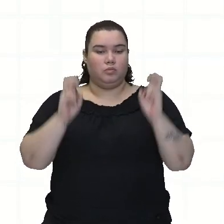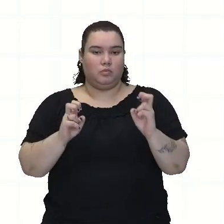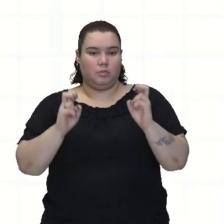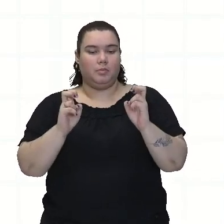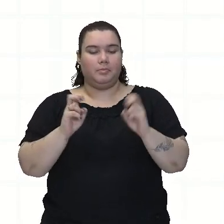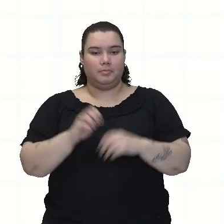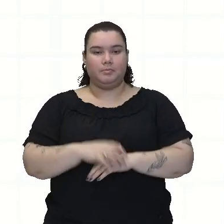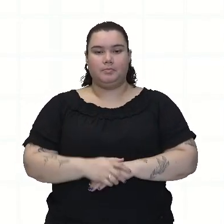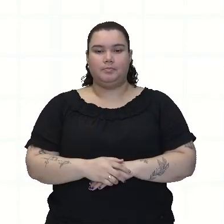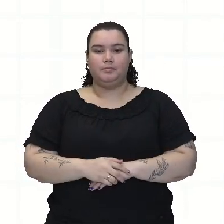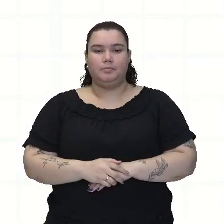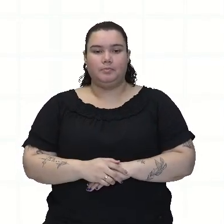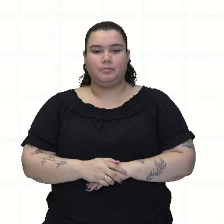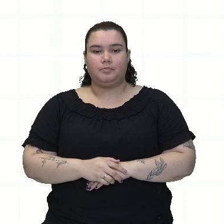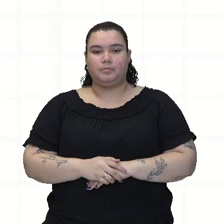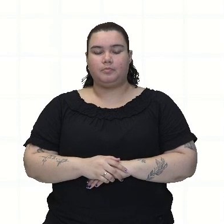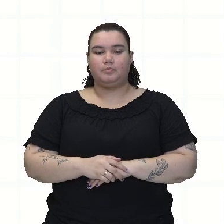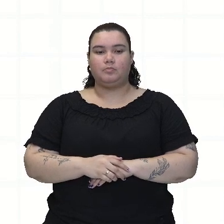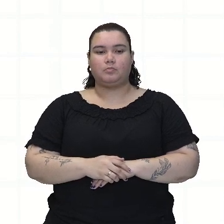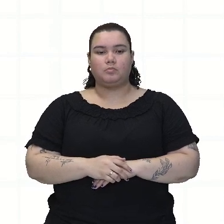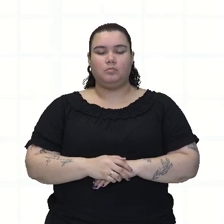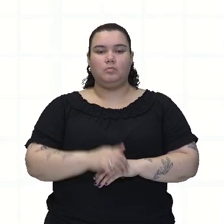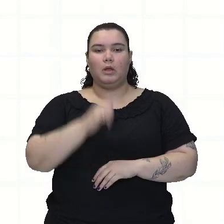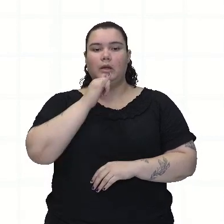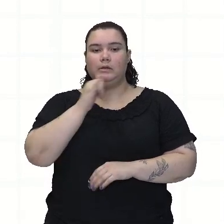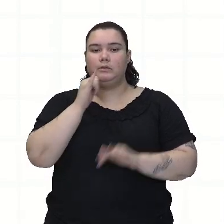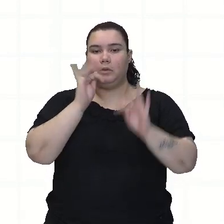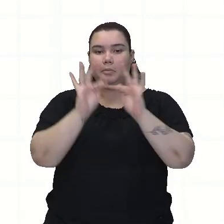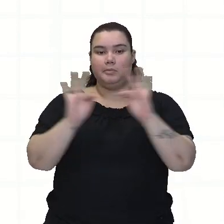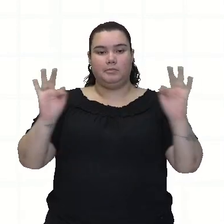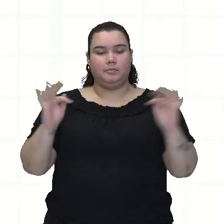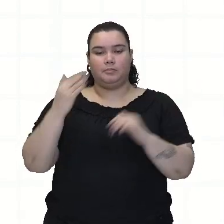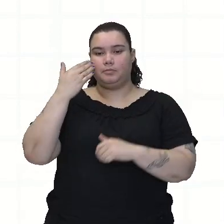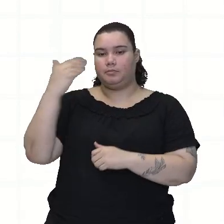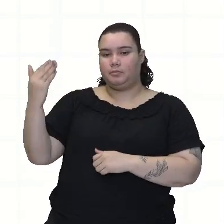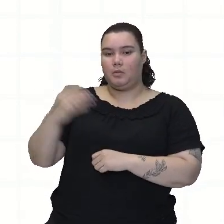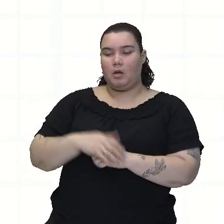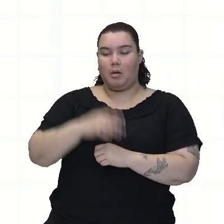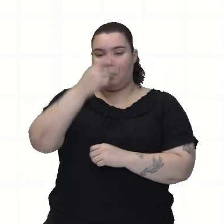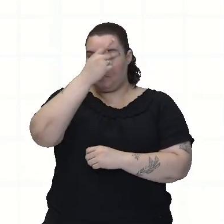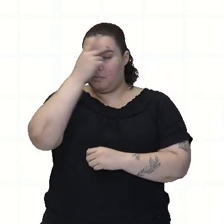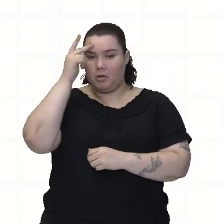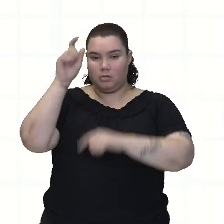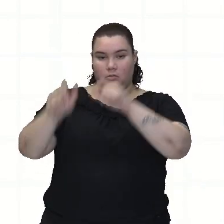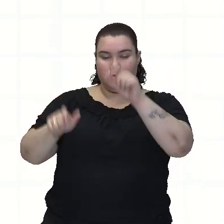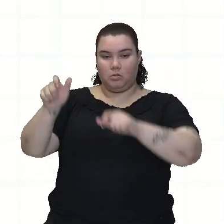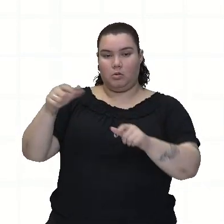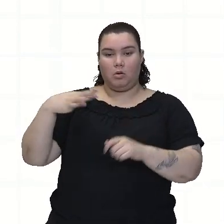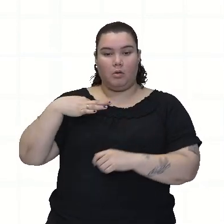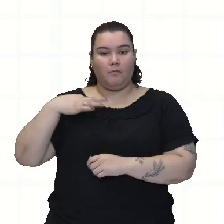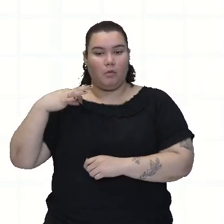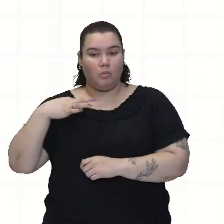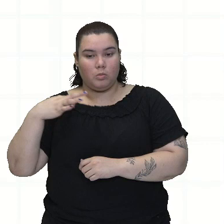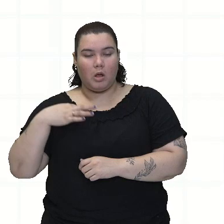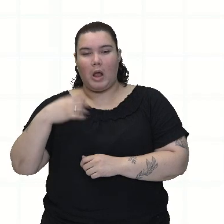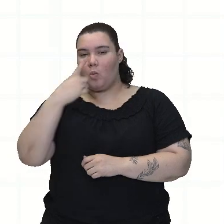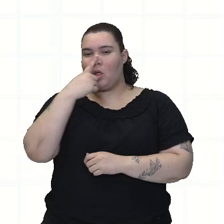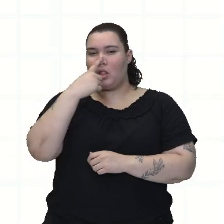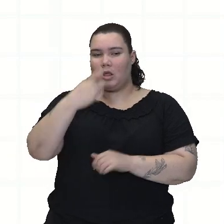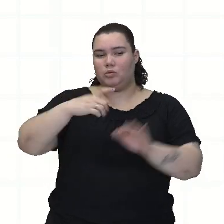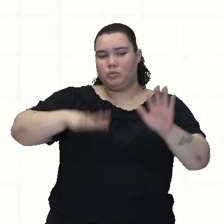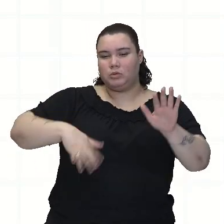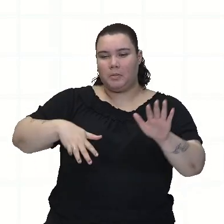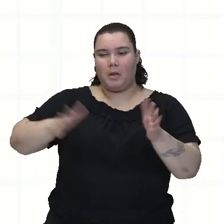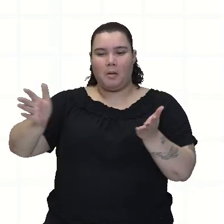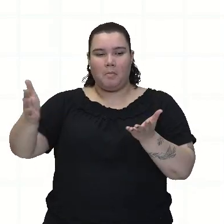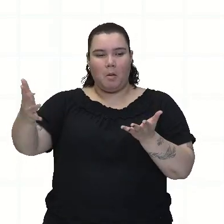verbo. Então, eu tenho lá, os voluntários recolheram lixo na praia. O lixo na praia é um complemento verbal que indica o